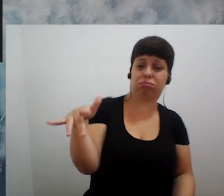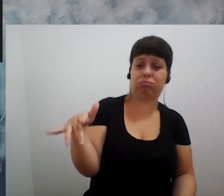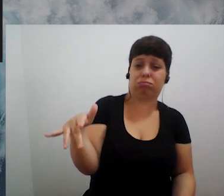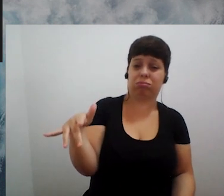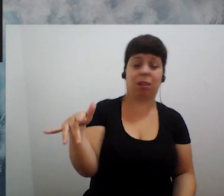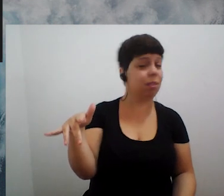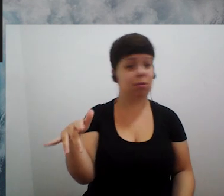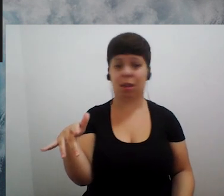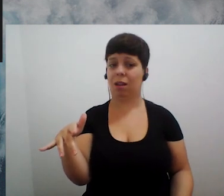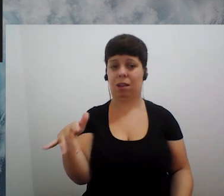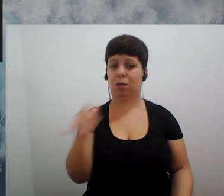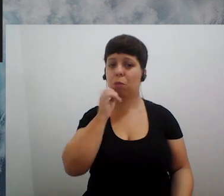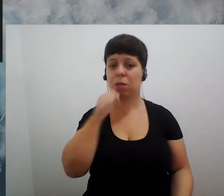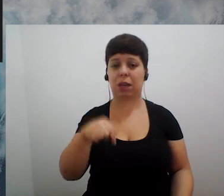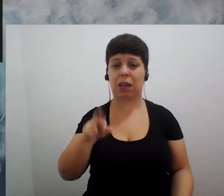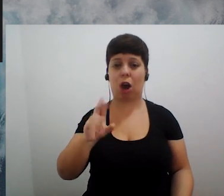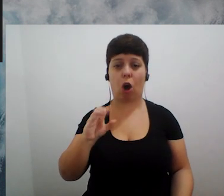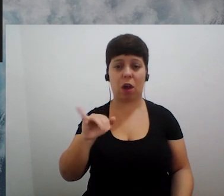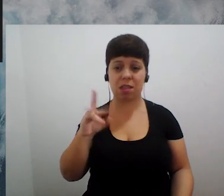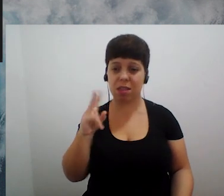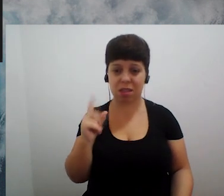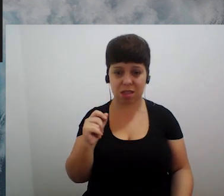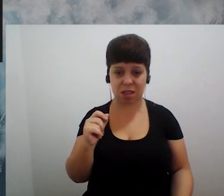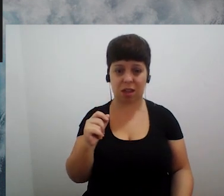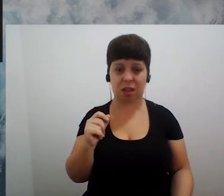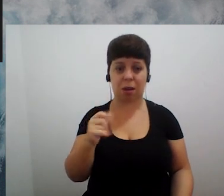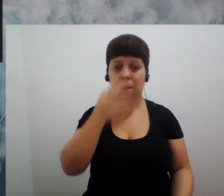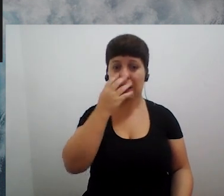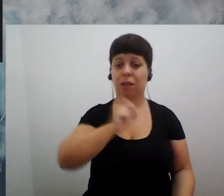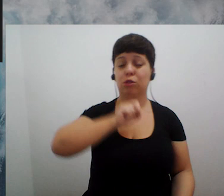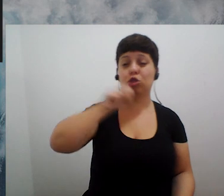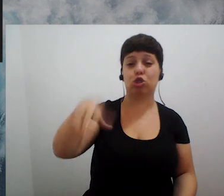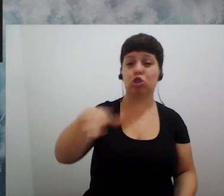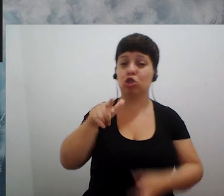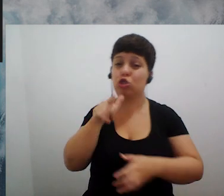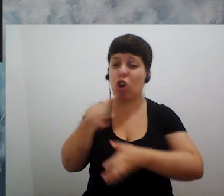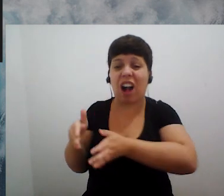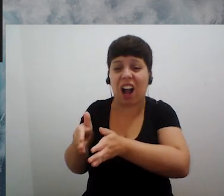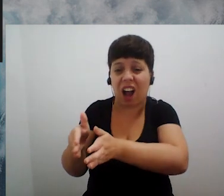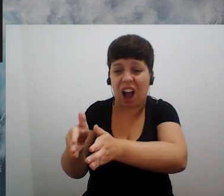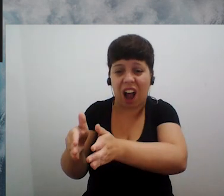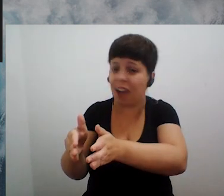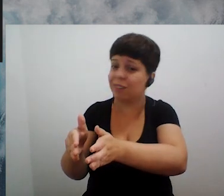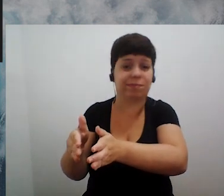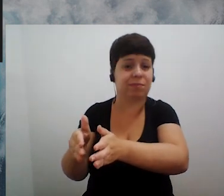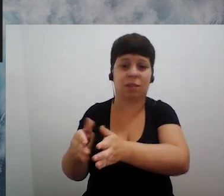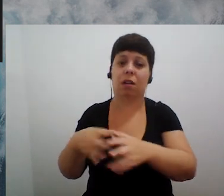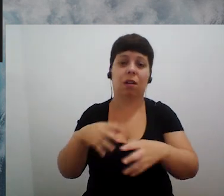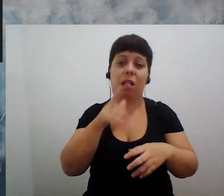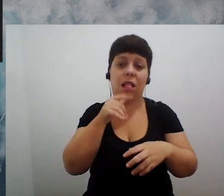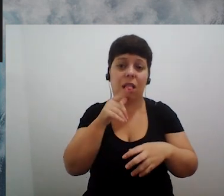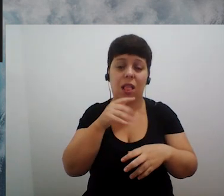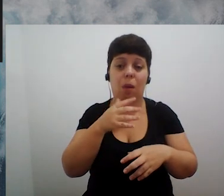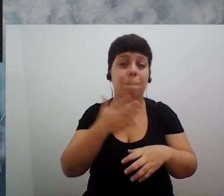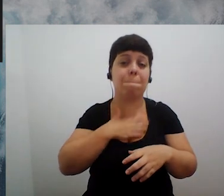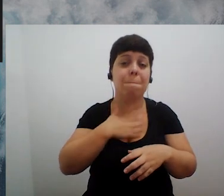qualquer forma. Mesmo que aqui na vacina não tenha saneamento, eu não posso pegar meu lixo e jogar dentro da vala. Eu não posso fazer isso. Eu tenho que